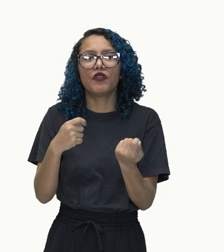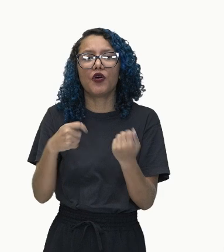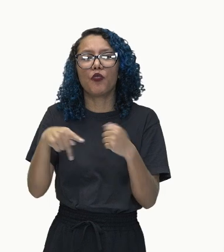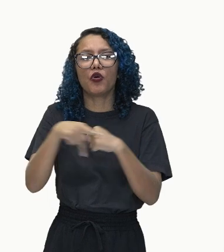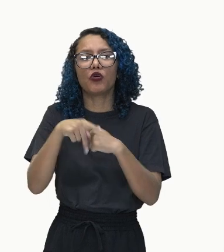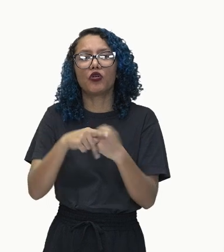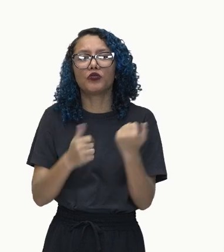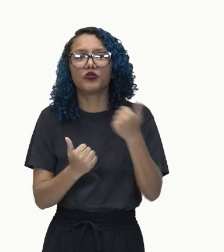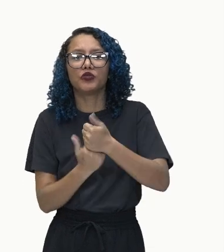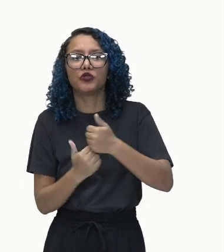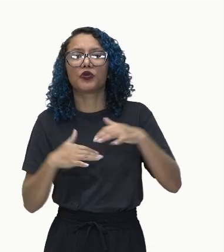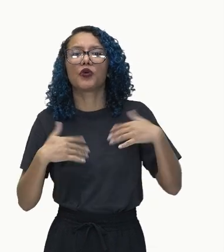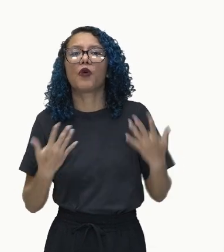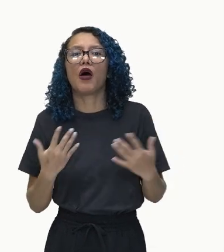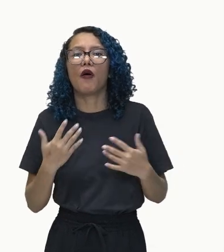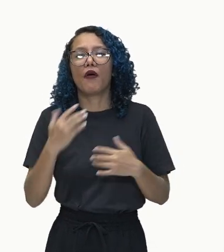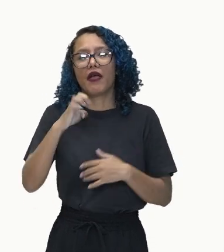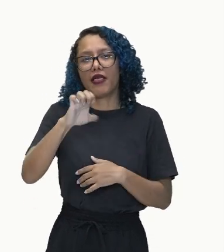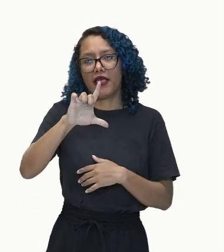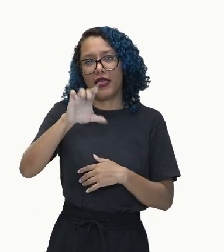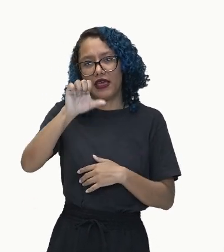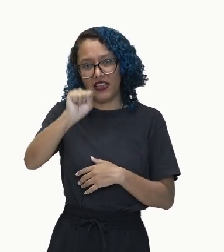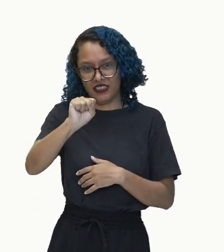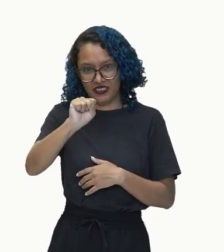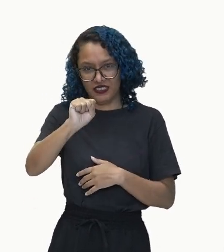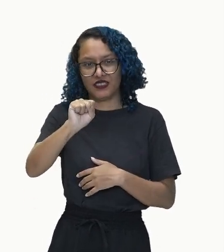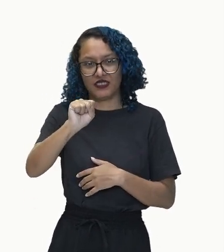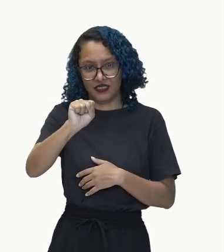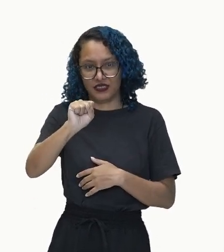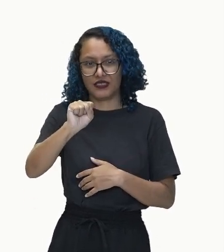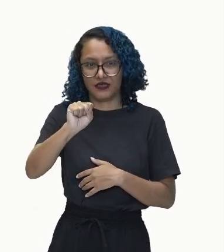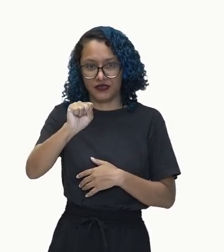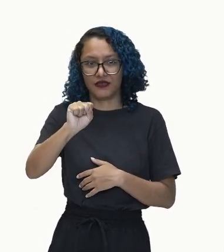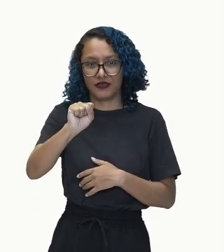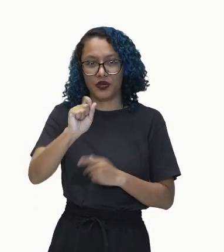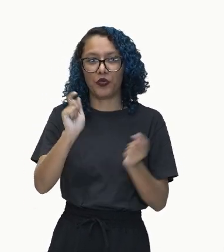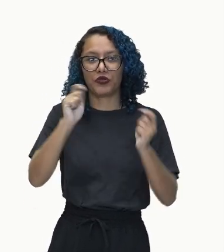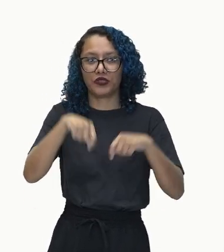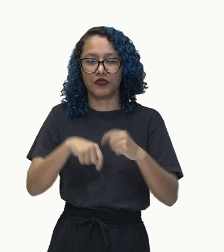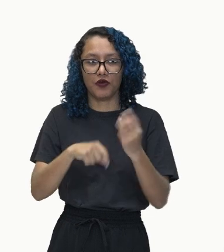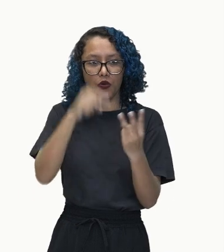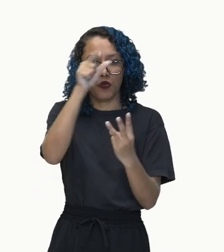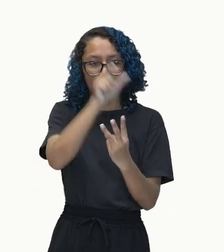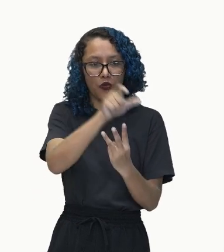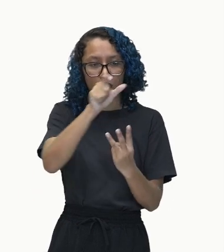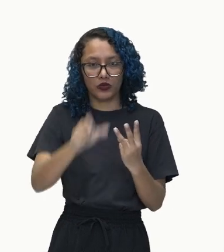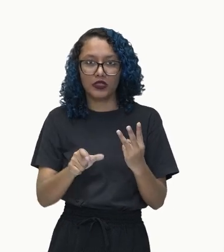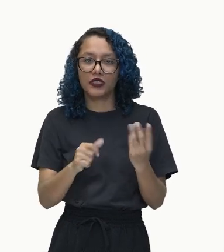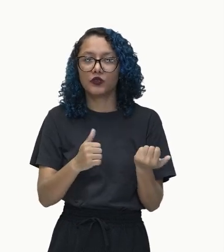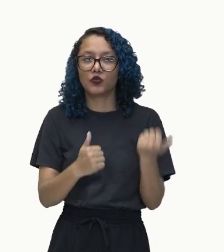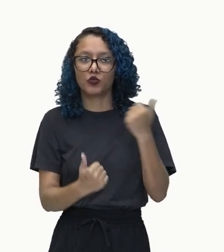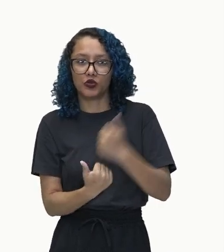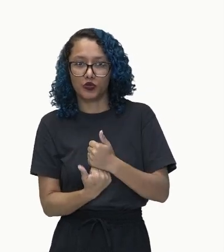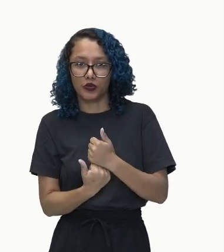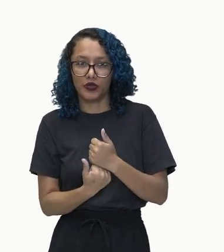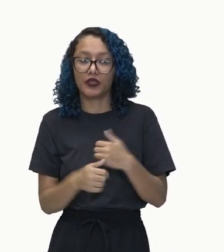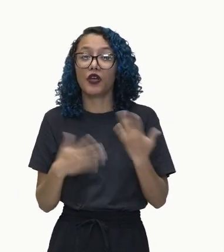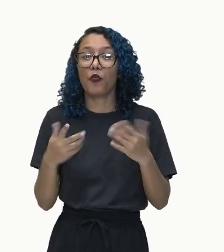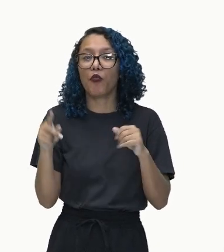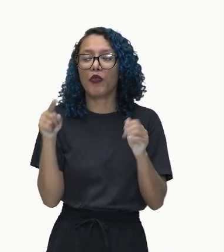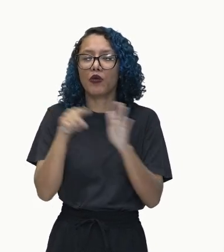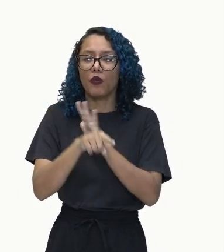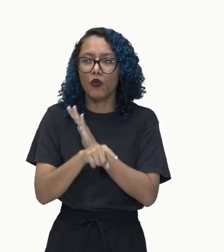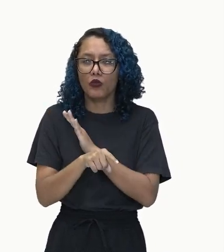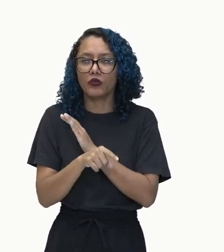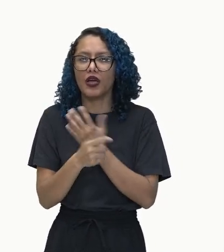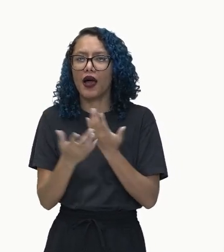Eles jogaram muito ontem. Então nós perguntamos, quem jogou muito ontem?